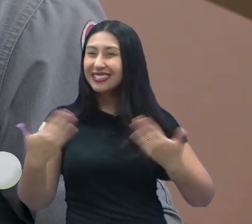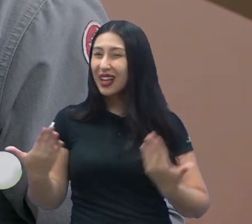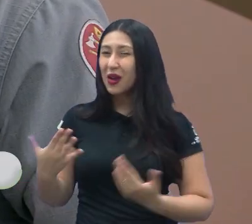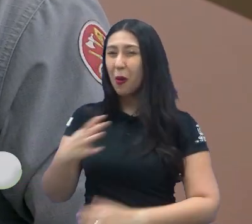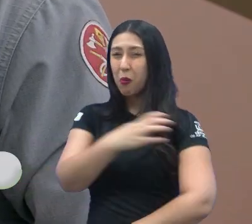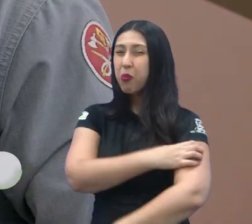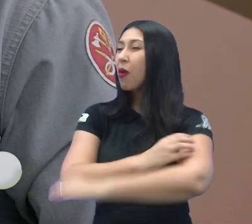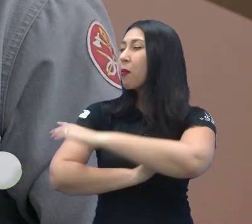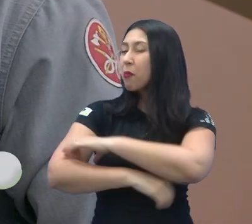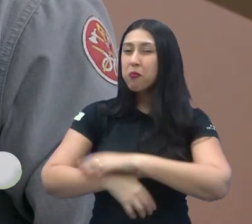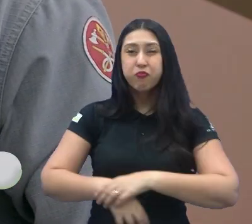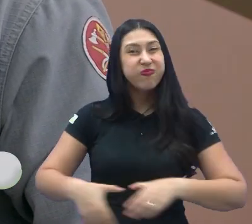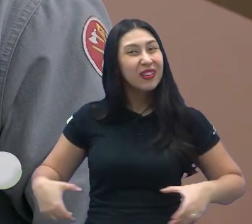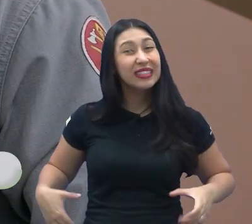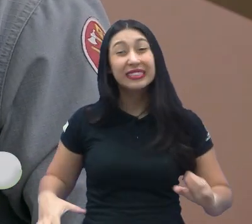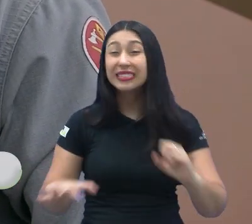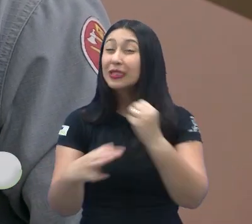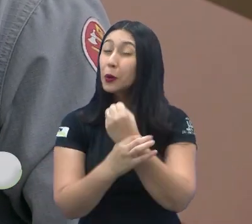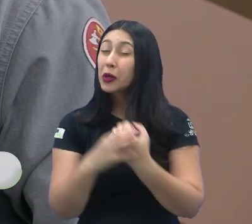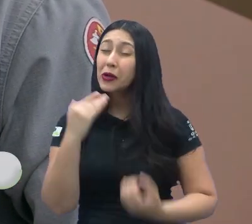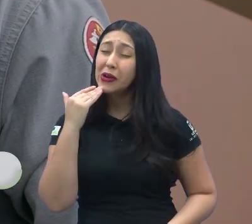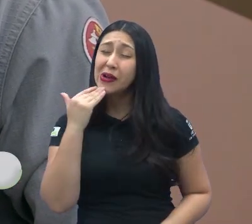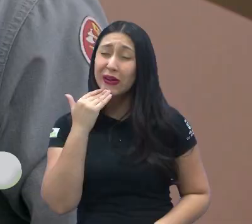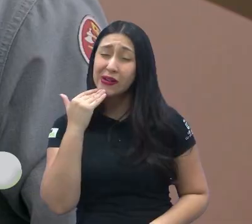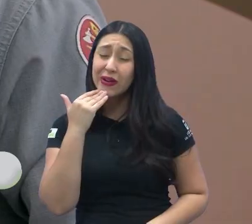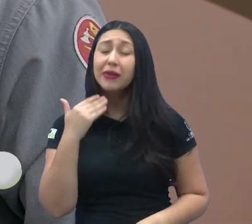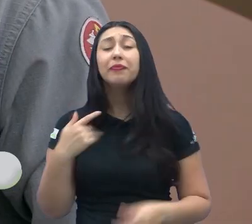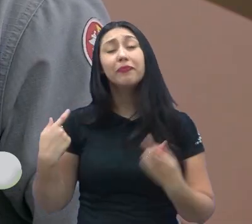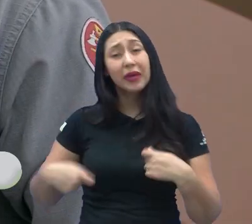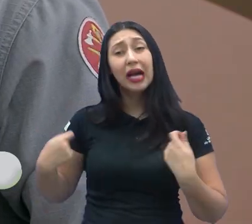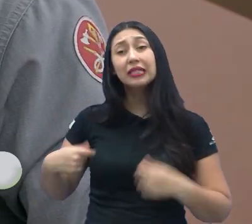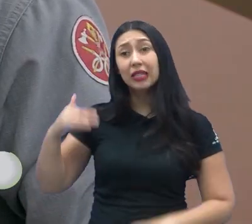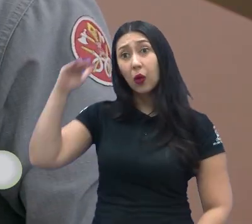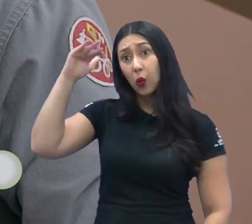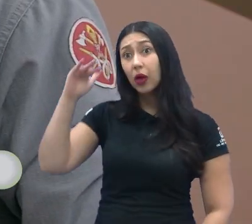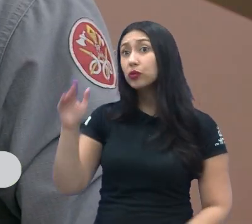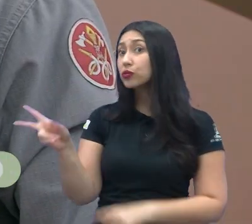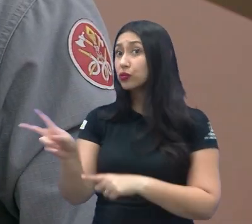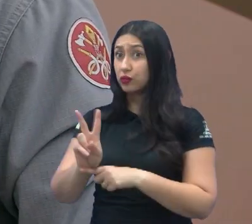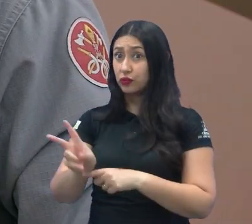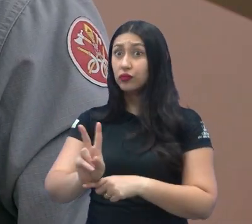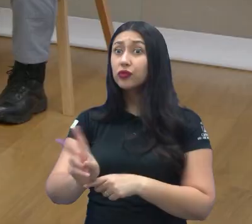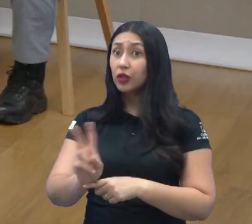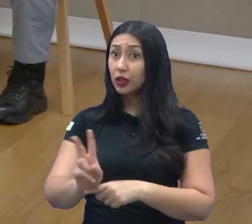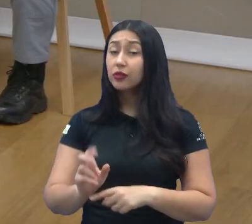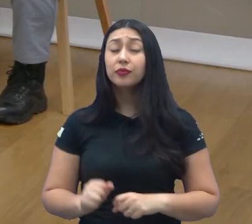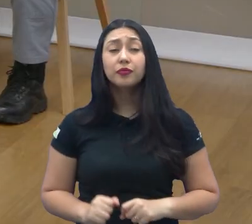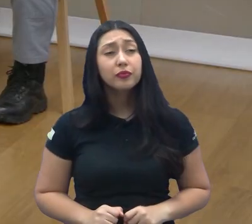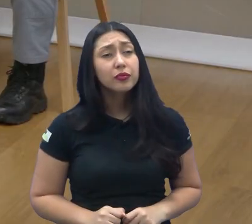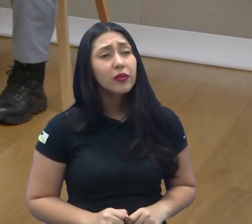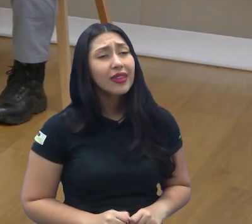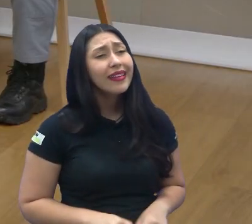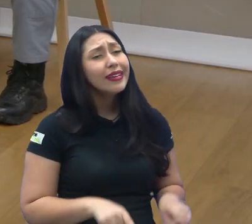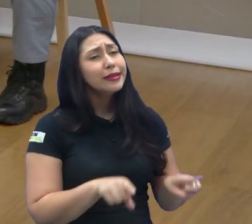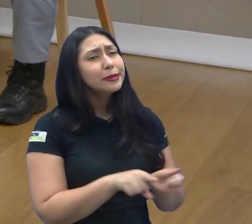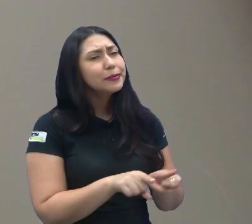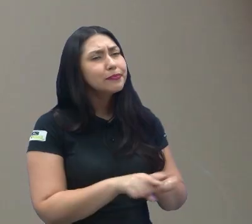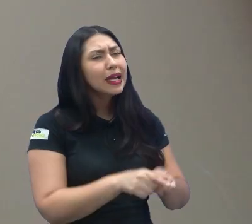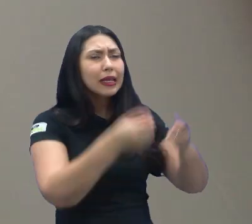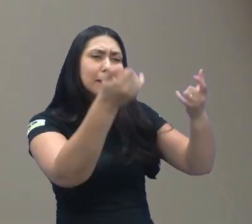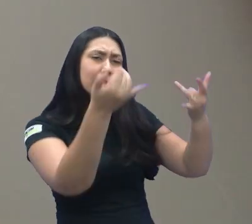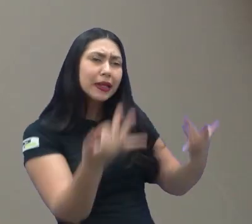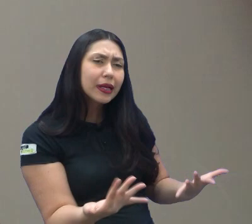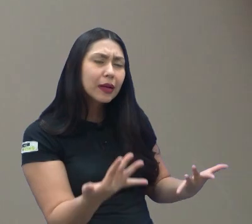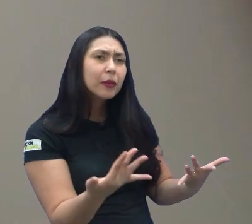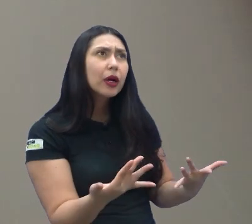importante ter a atenção do adulto, né? O adulto estar atento à criança quando ela estiver nadando. Tenente, e a gente também fala que a gente está muito preso nessa